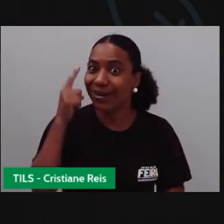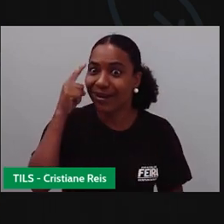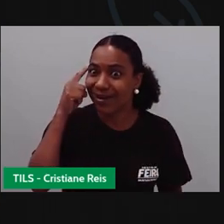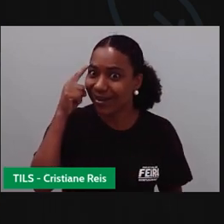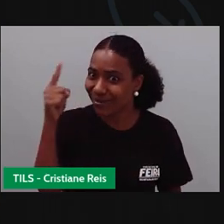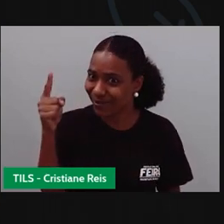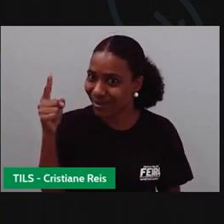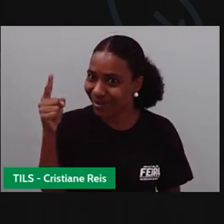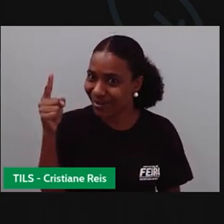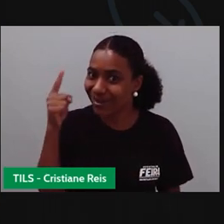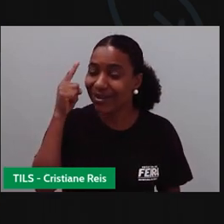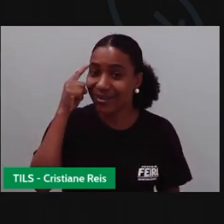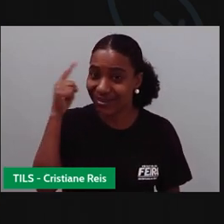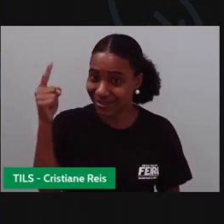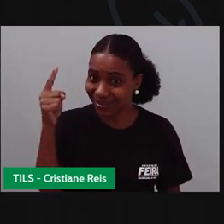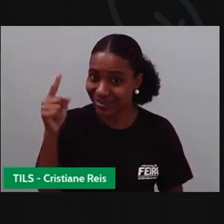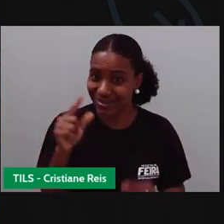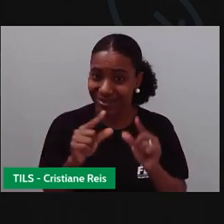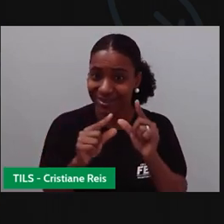ó, lembra que a Pró estava falando do Adão?